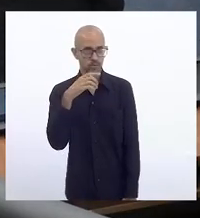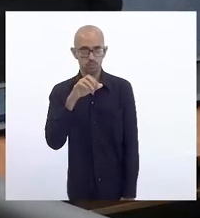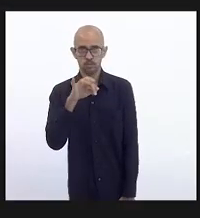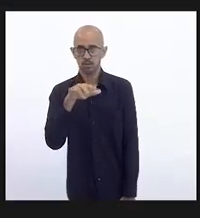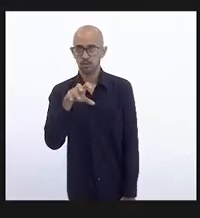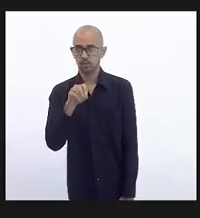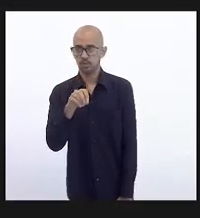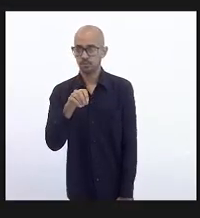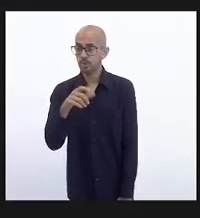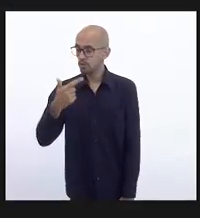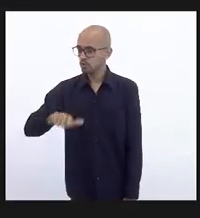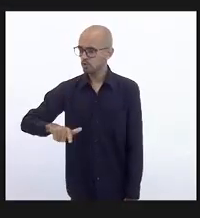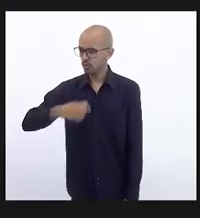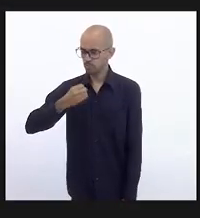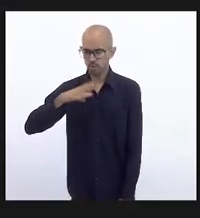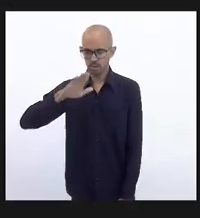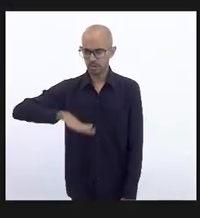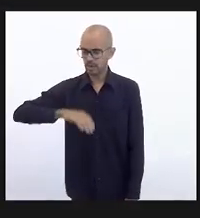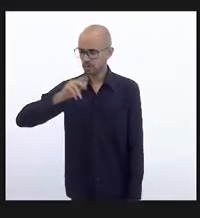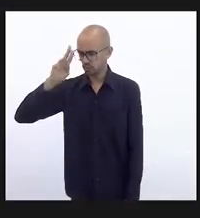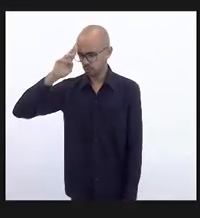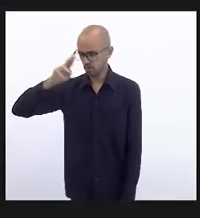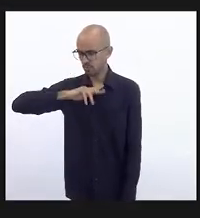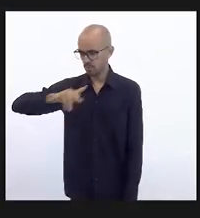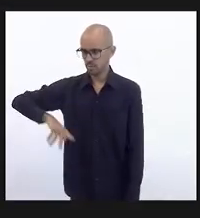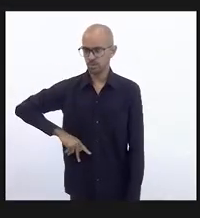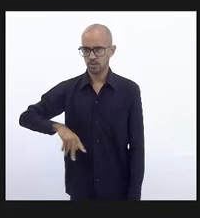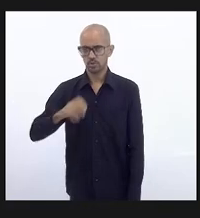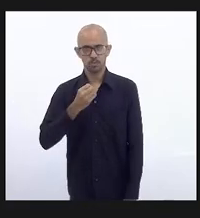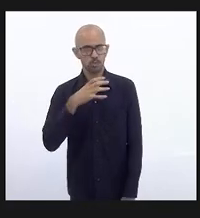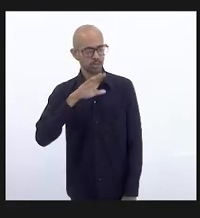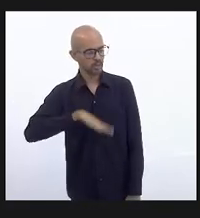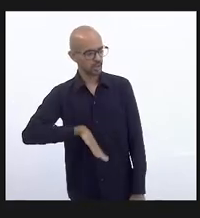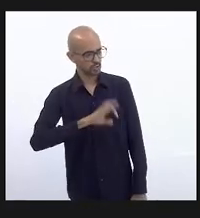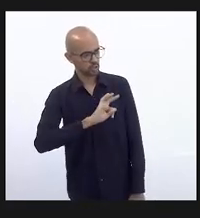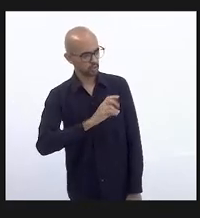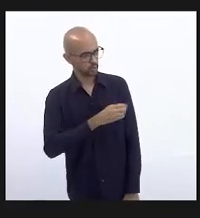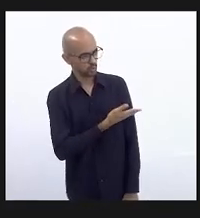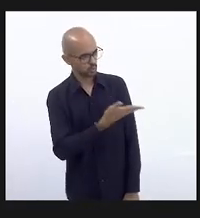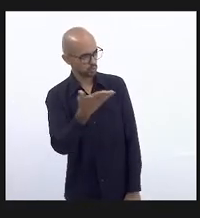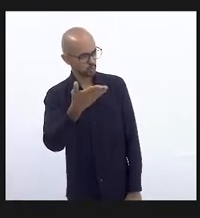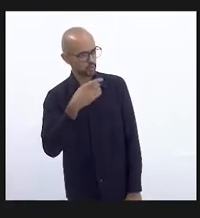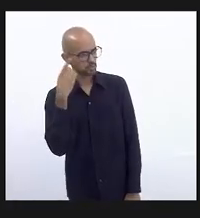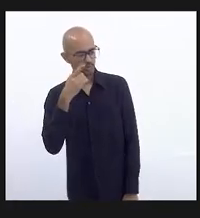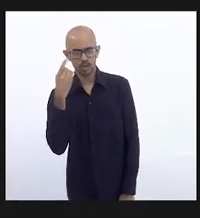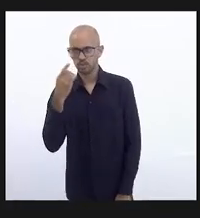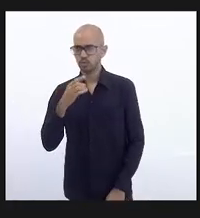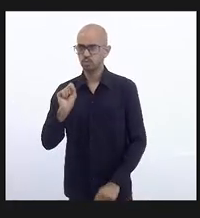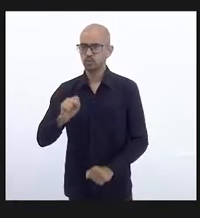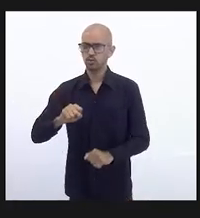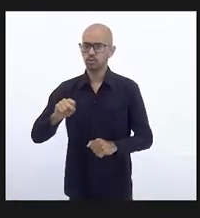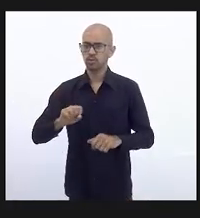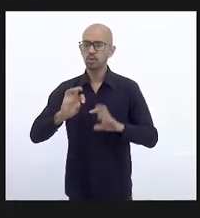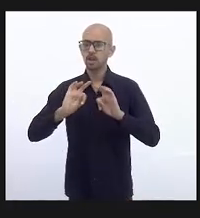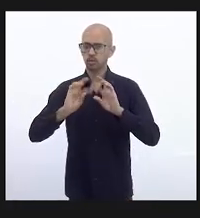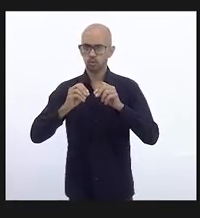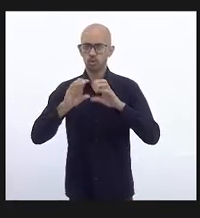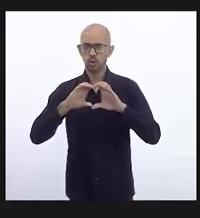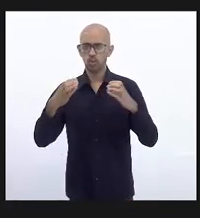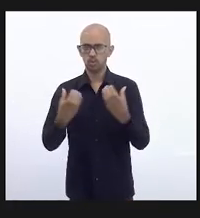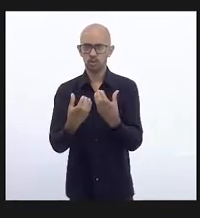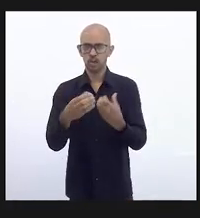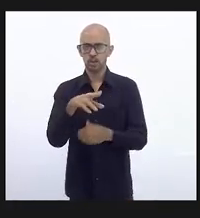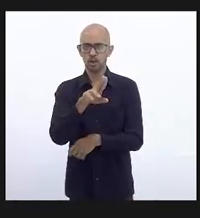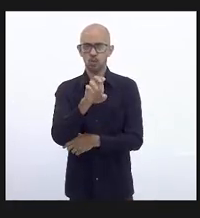Mais uma vez, boa tarde, senhor presidente, boa tarde, deputadas, deputados, boa tarde toda a comunidade da UESO,